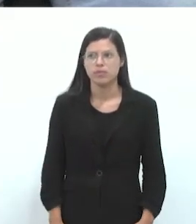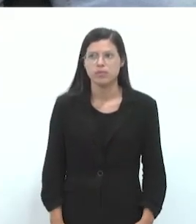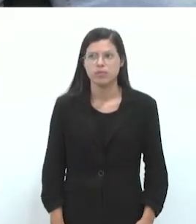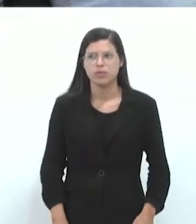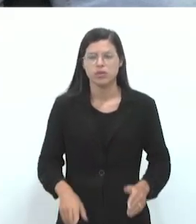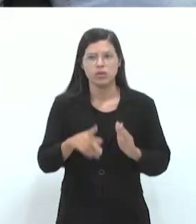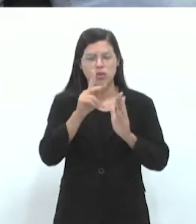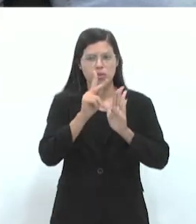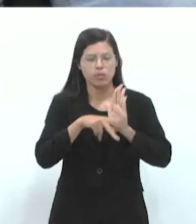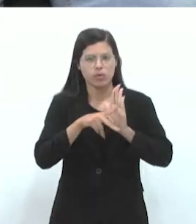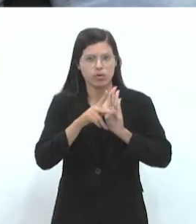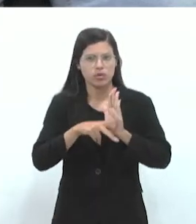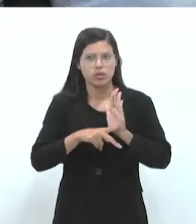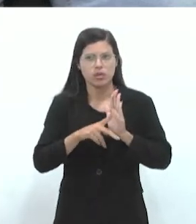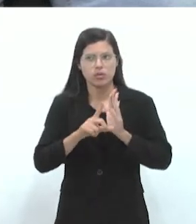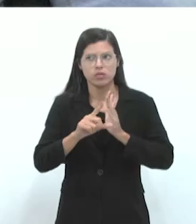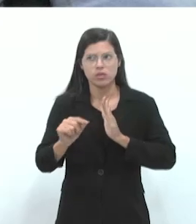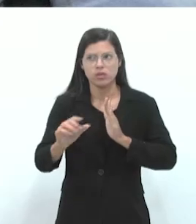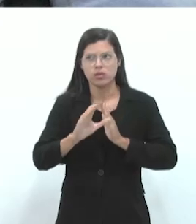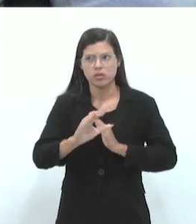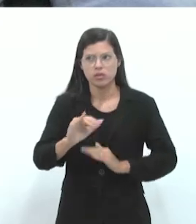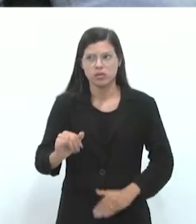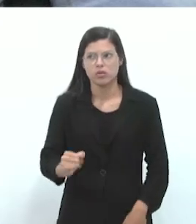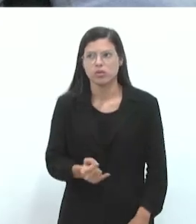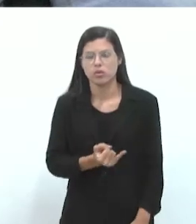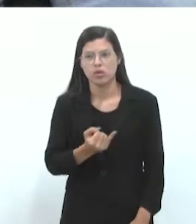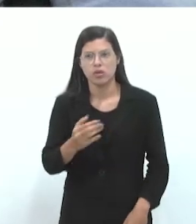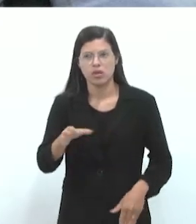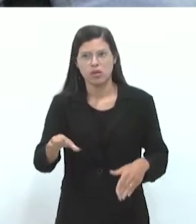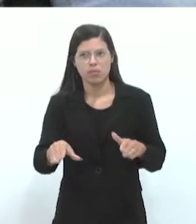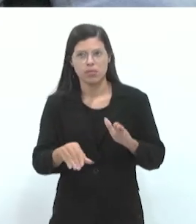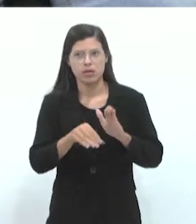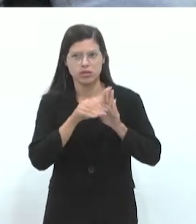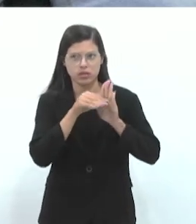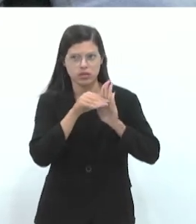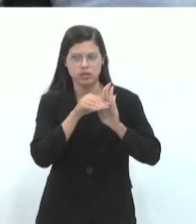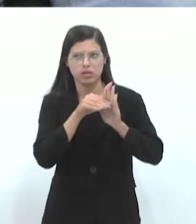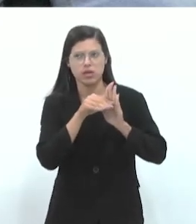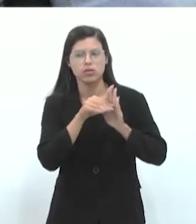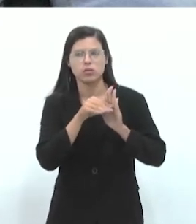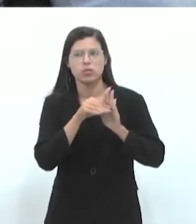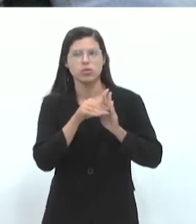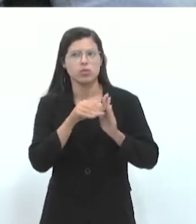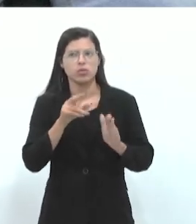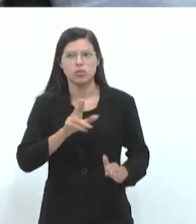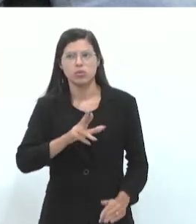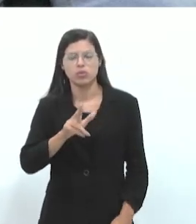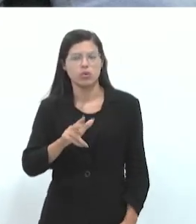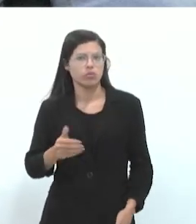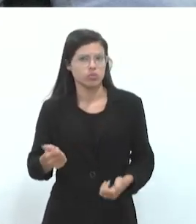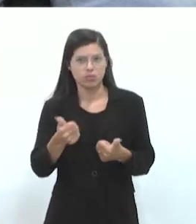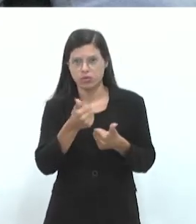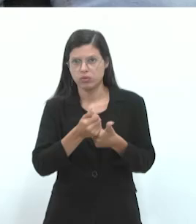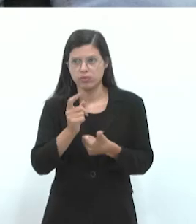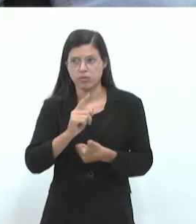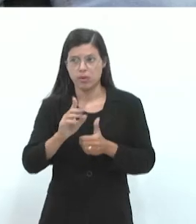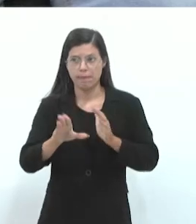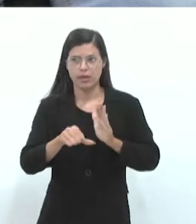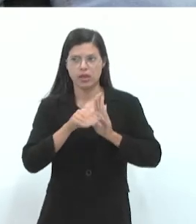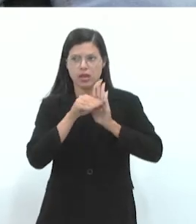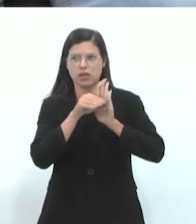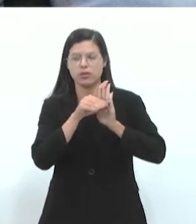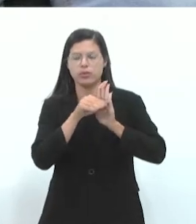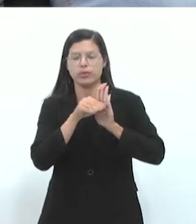da CCJ emendado e vai à pauta, não é um substitutivo, não, emendado, a maioria